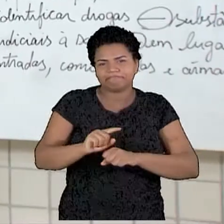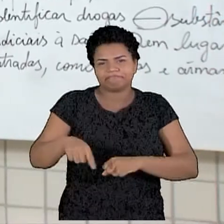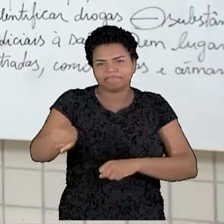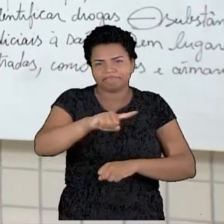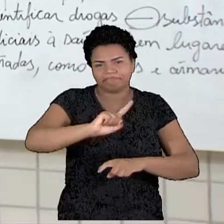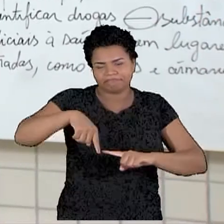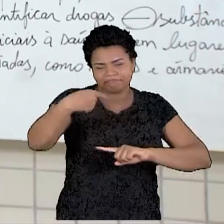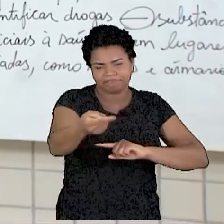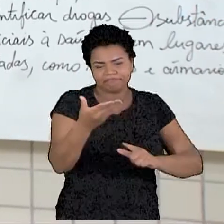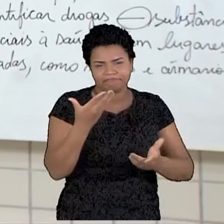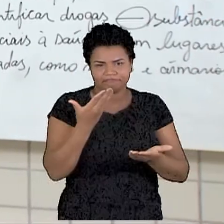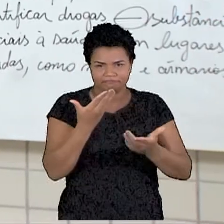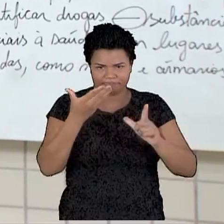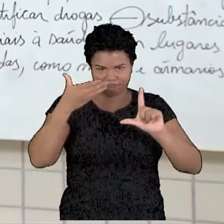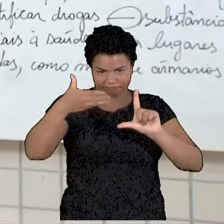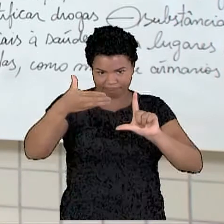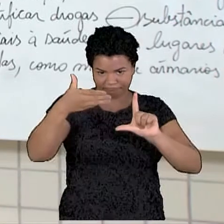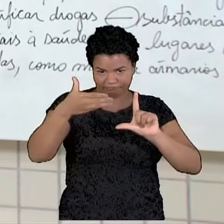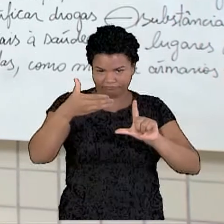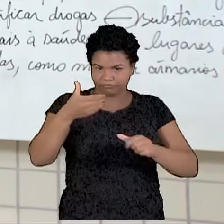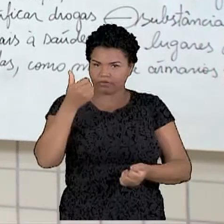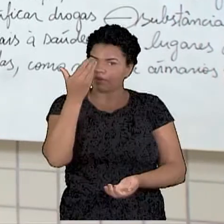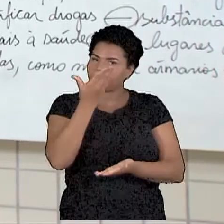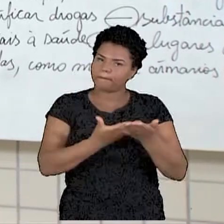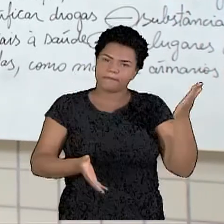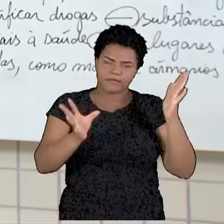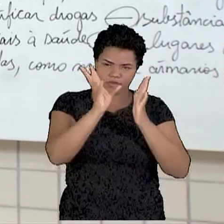nossa próxima teleaula. Não percam os